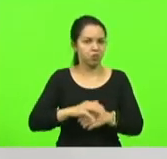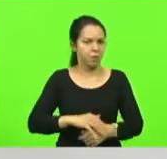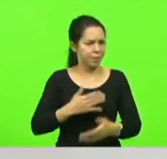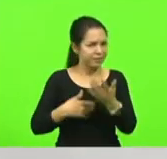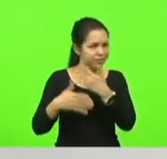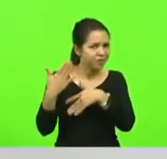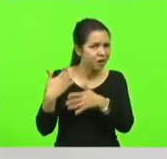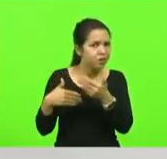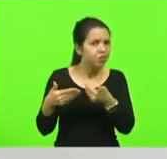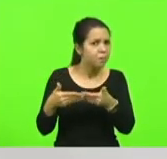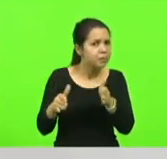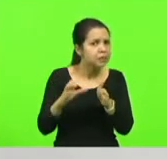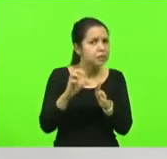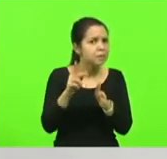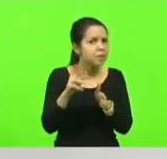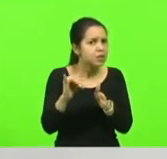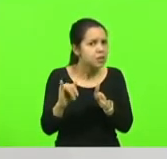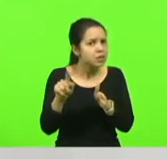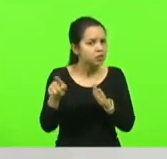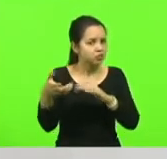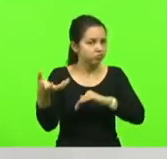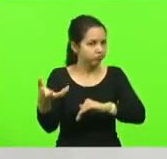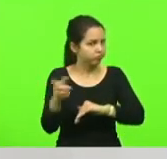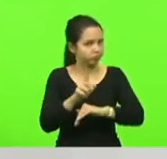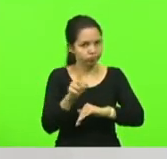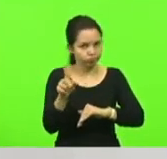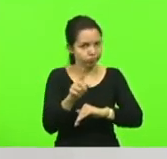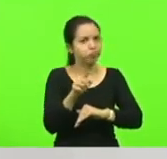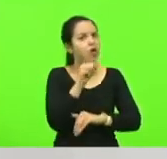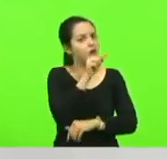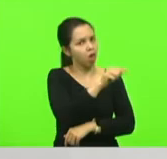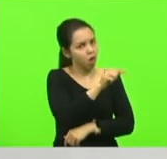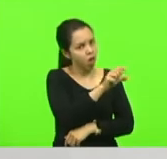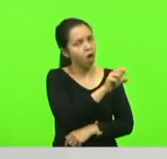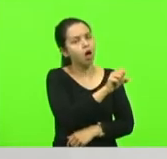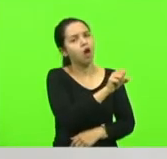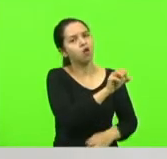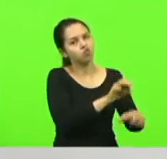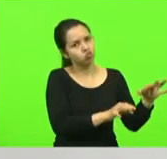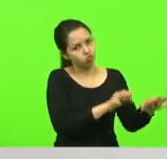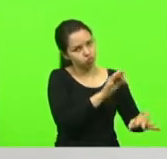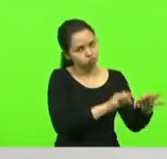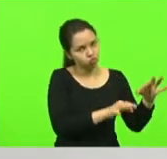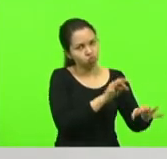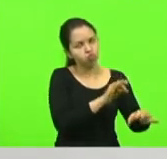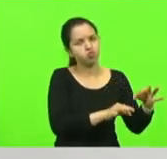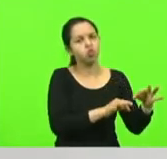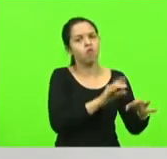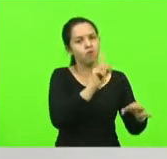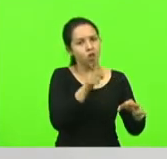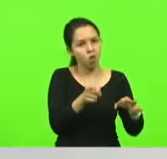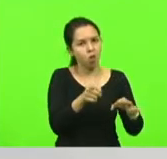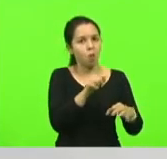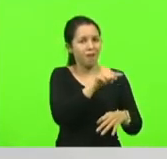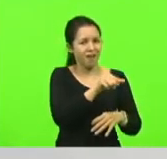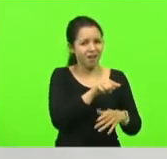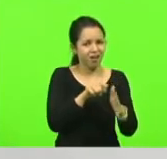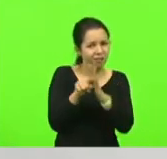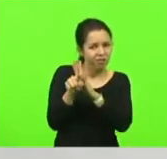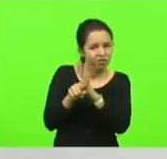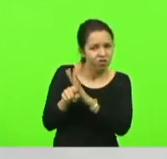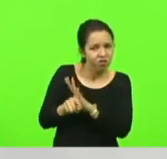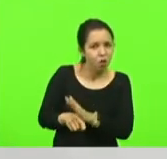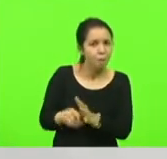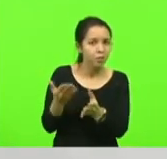tinham que resolver, foi o Supremo que exigiu abrir a CPI, que não investigou um só processo